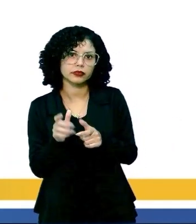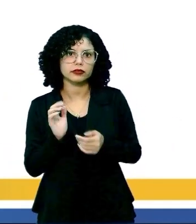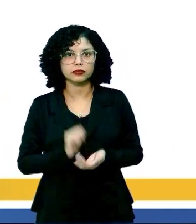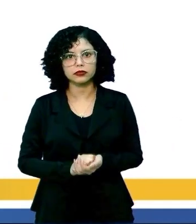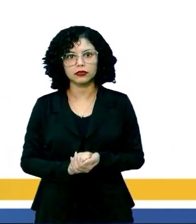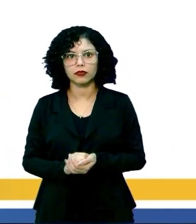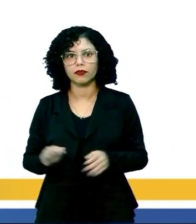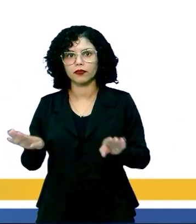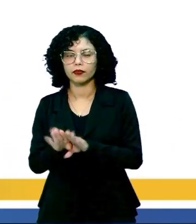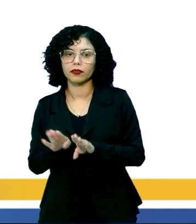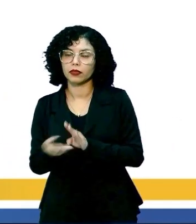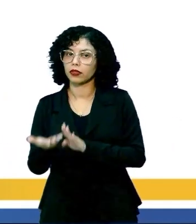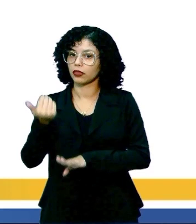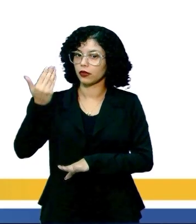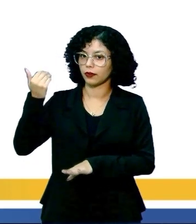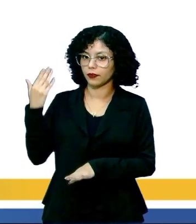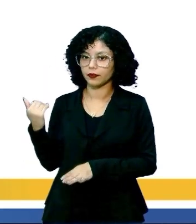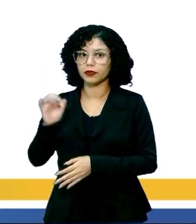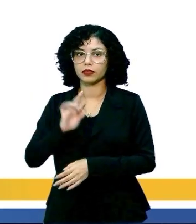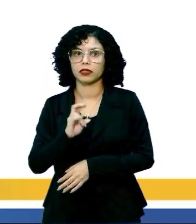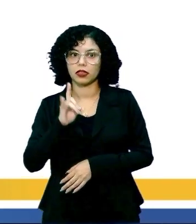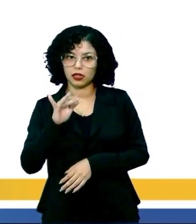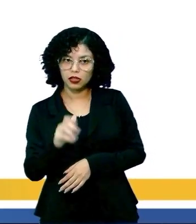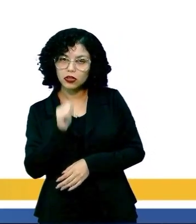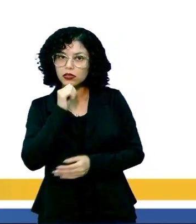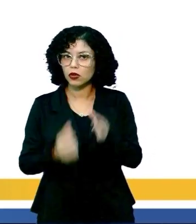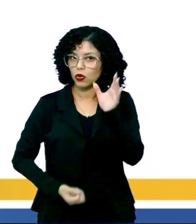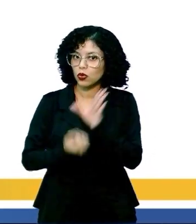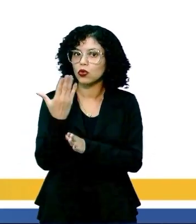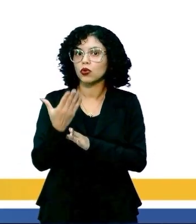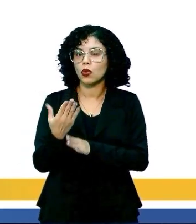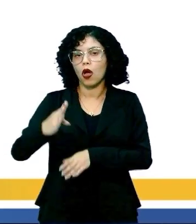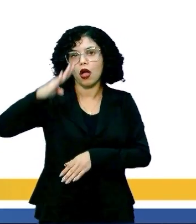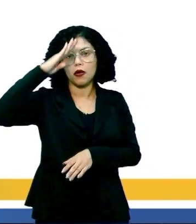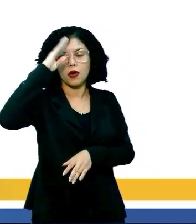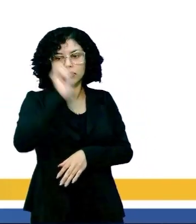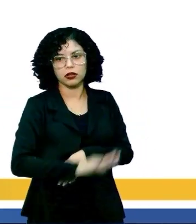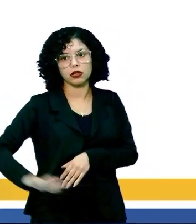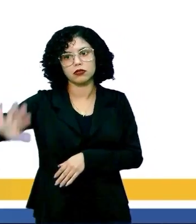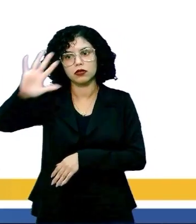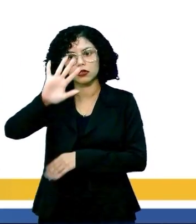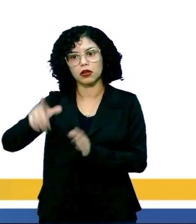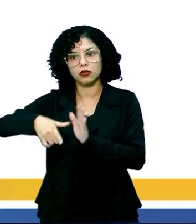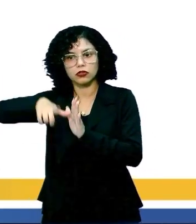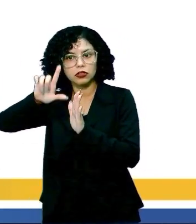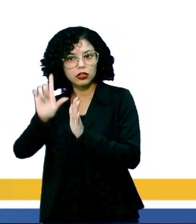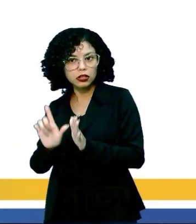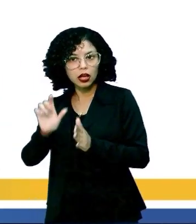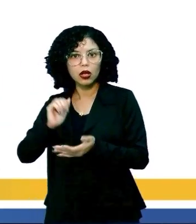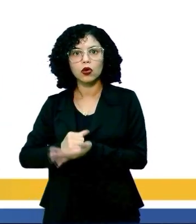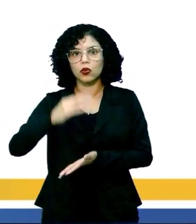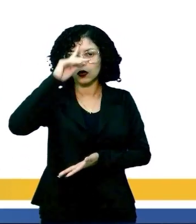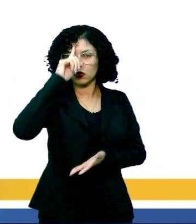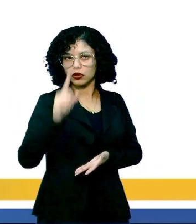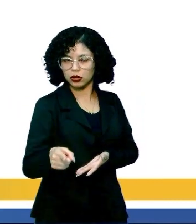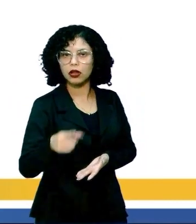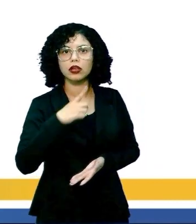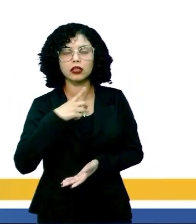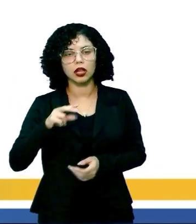isso existe desde a época das regências, né, com a criação da Guarda Nacional. Desde lá, os coronéis eles têm